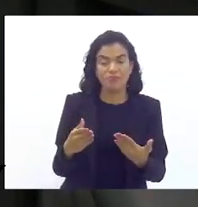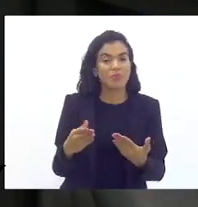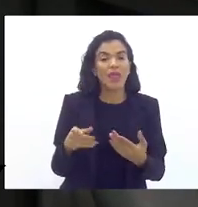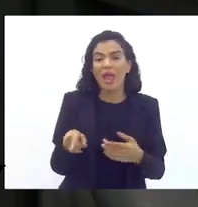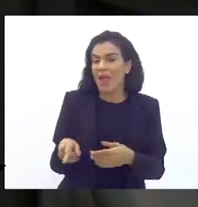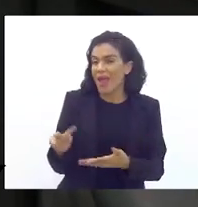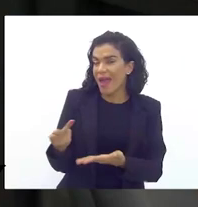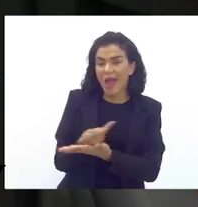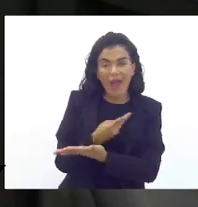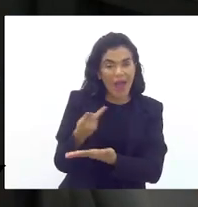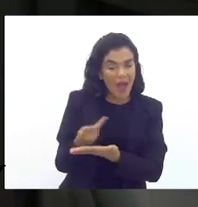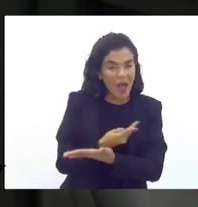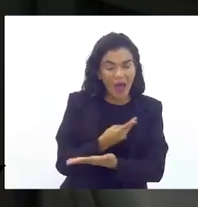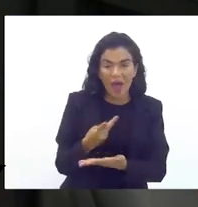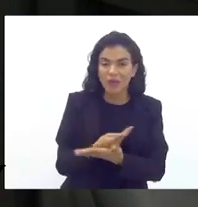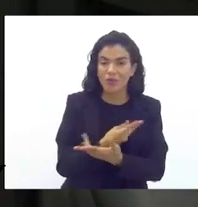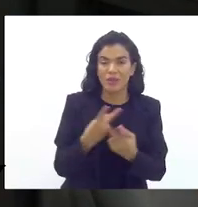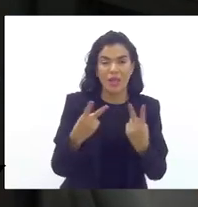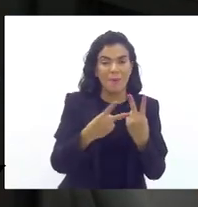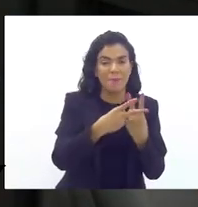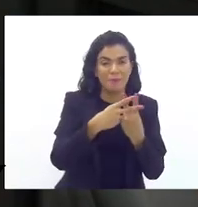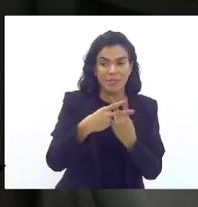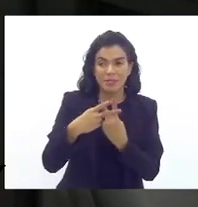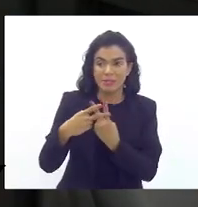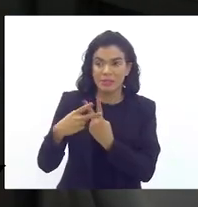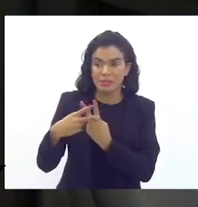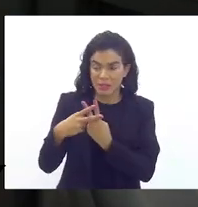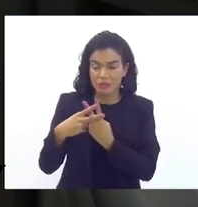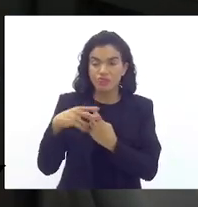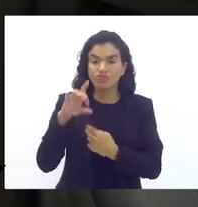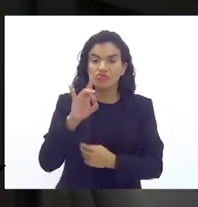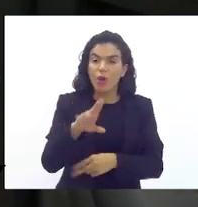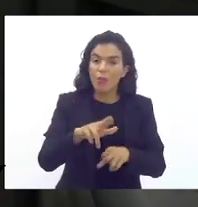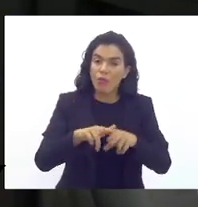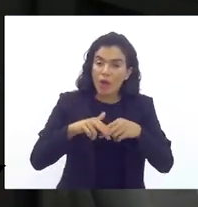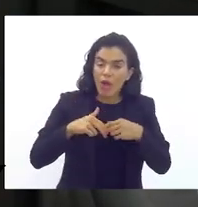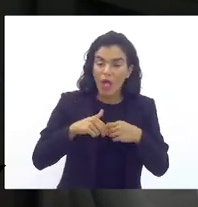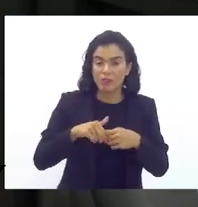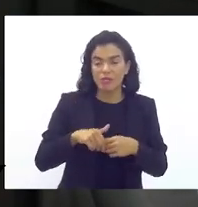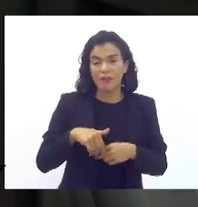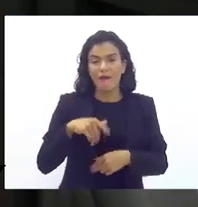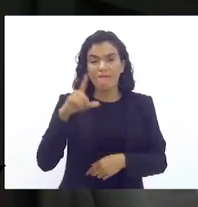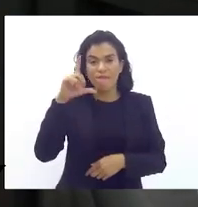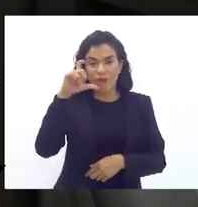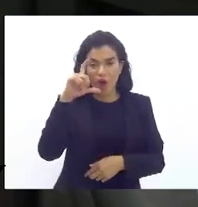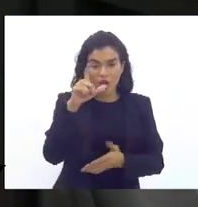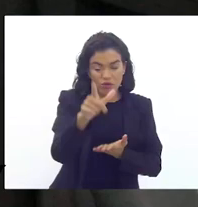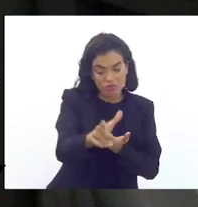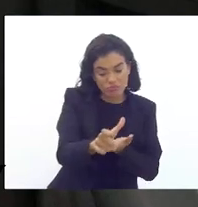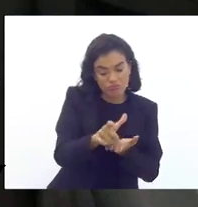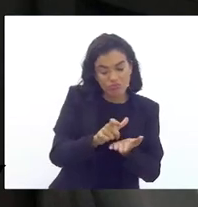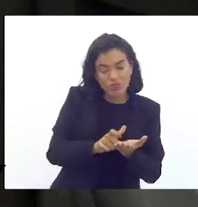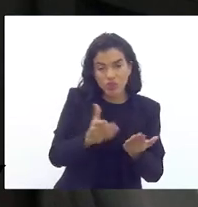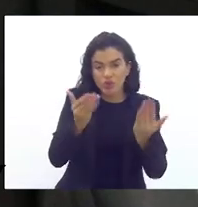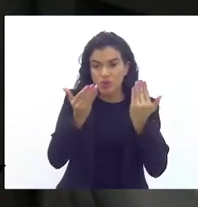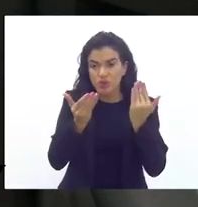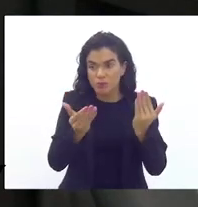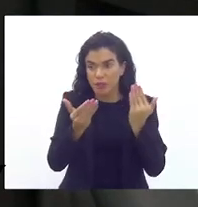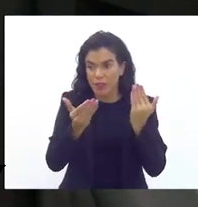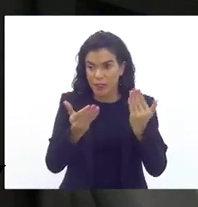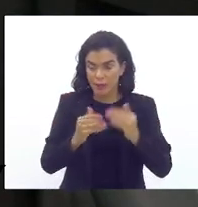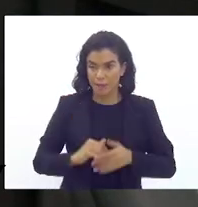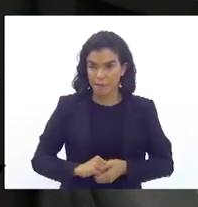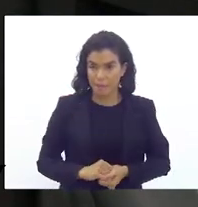ilegal das prisões feitas apenas o reconhecimento fotográfico reconhecimento desse